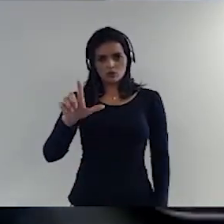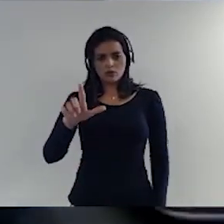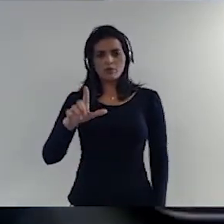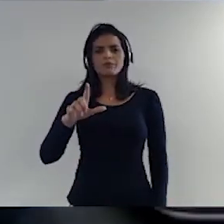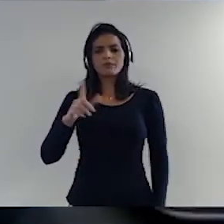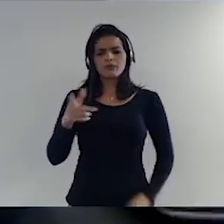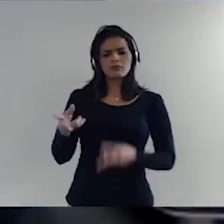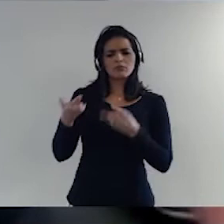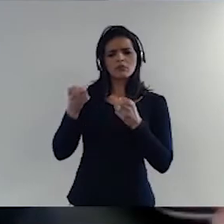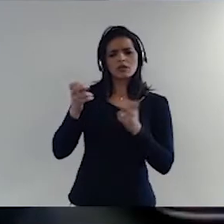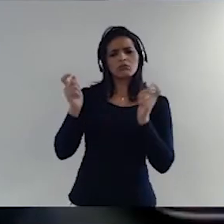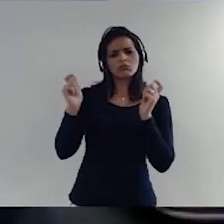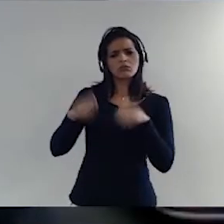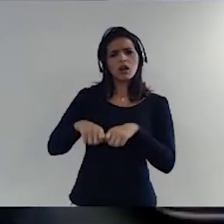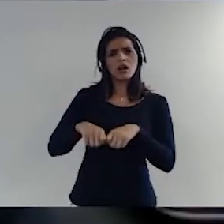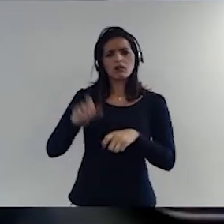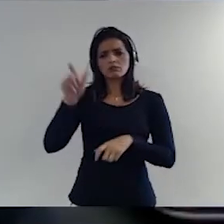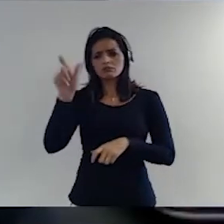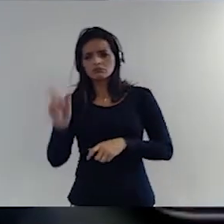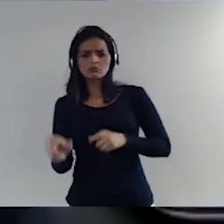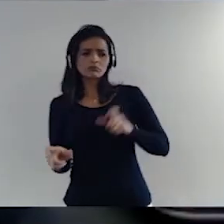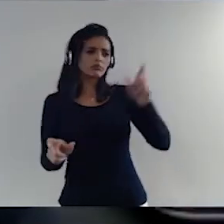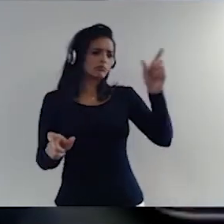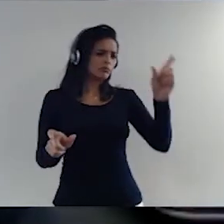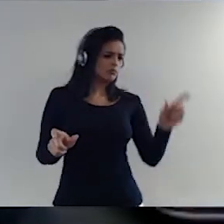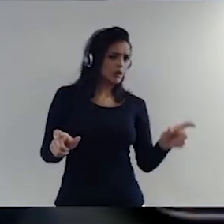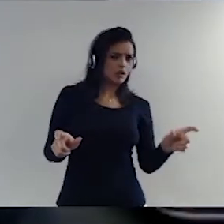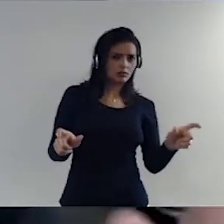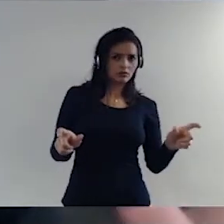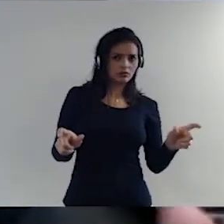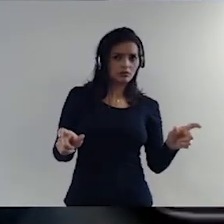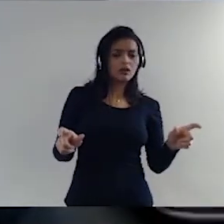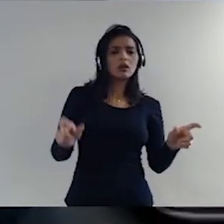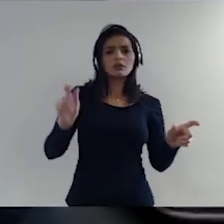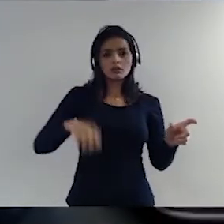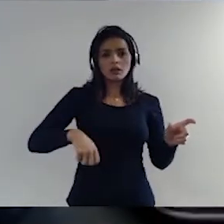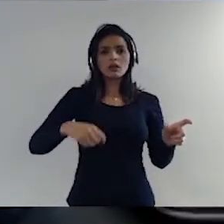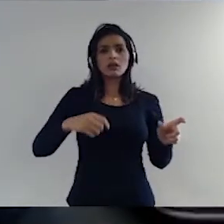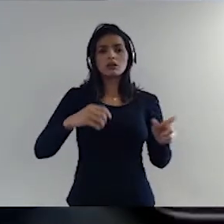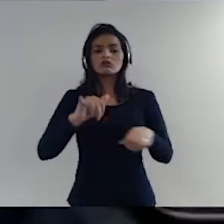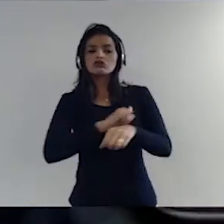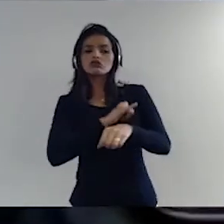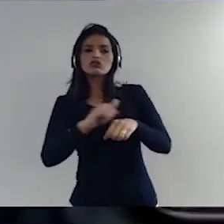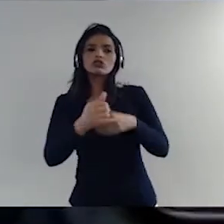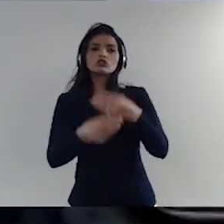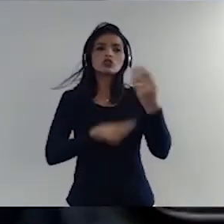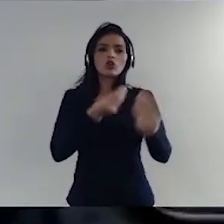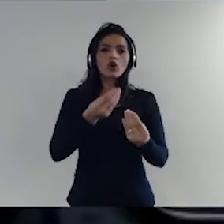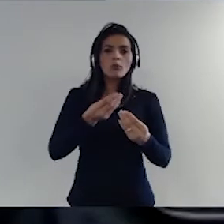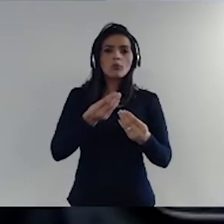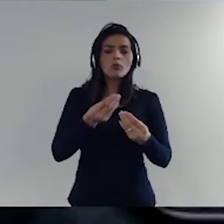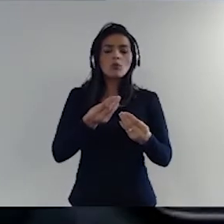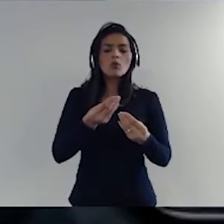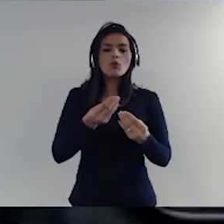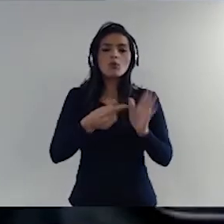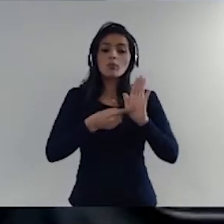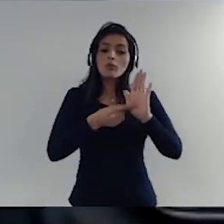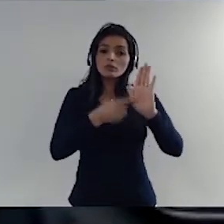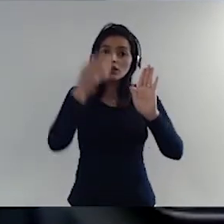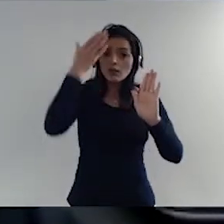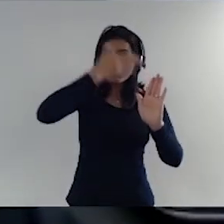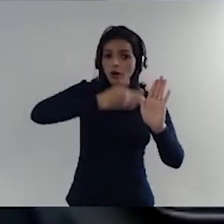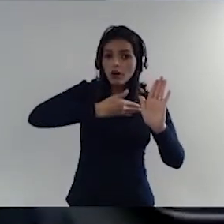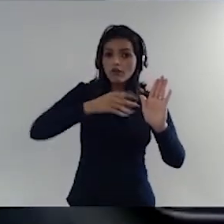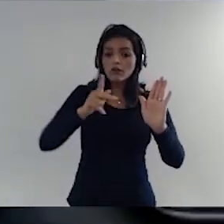a possibilidade das partes estatuírem maneiras diversas de produção da prova, estabelecendo